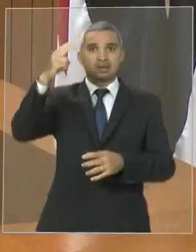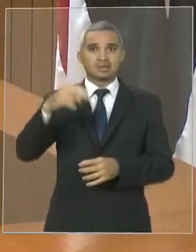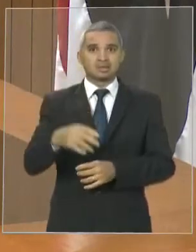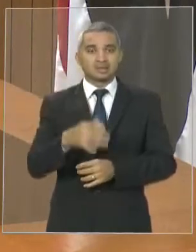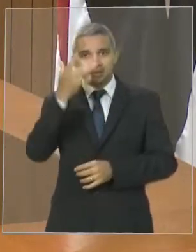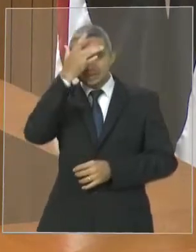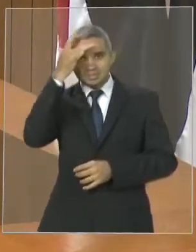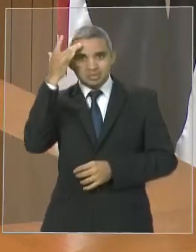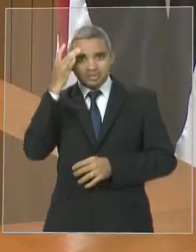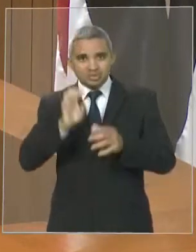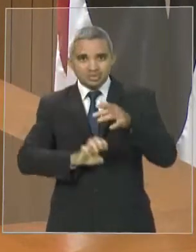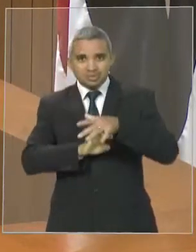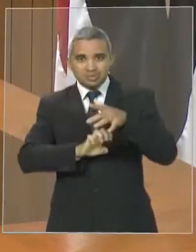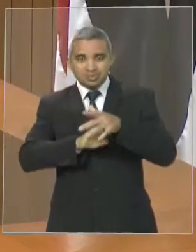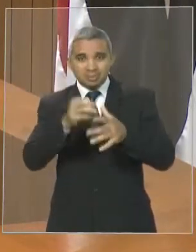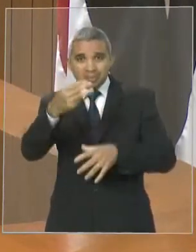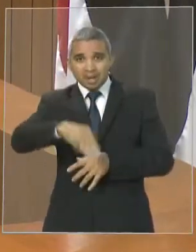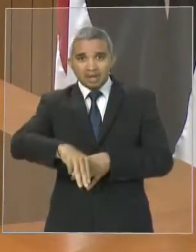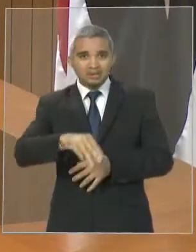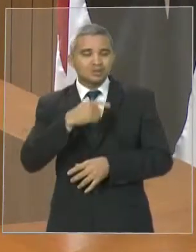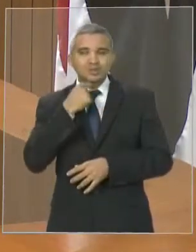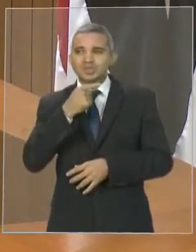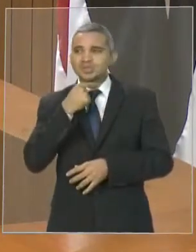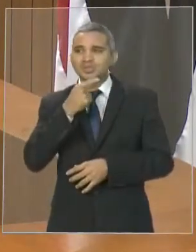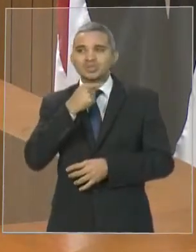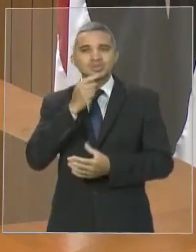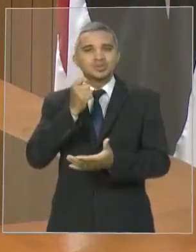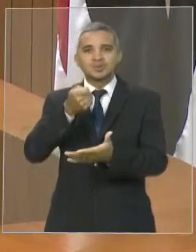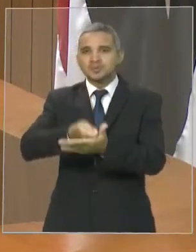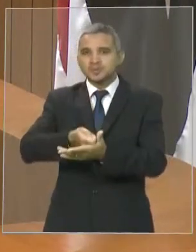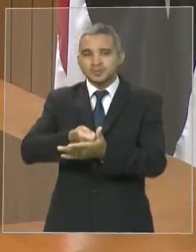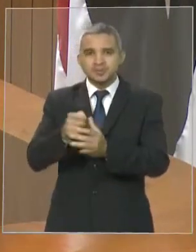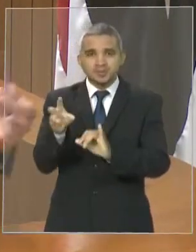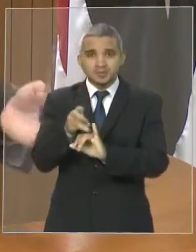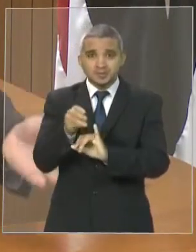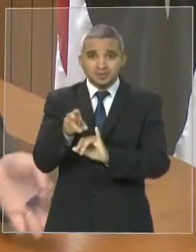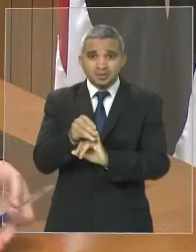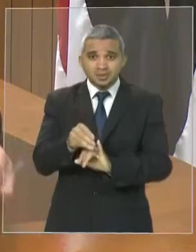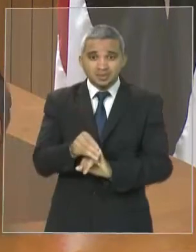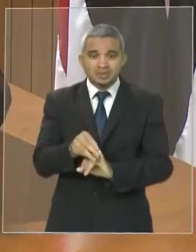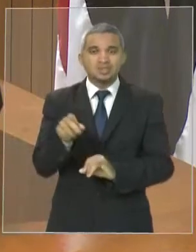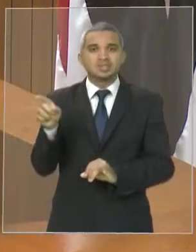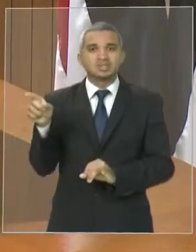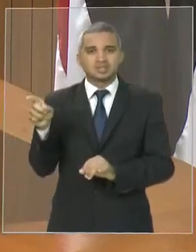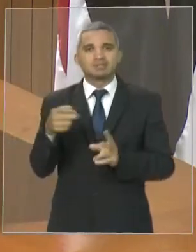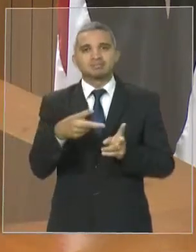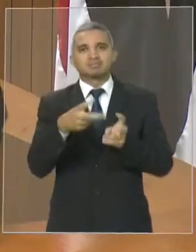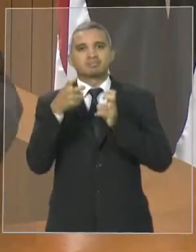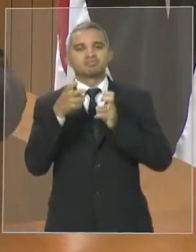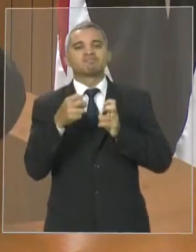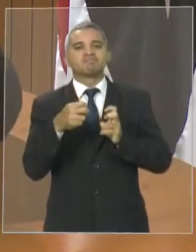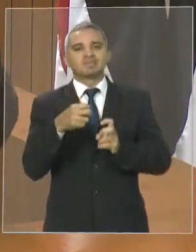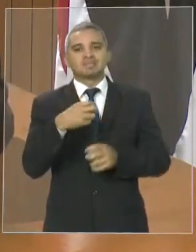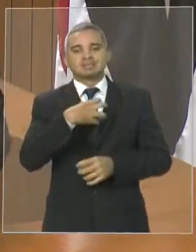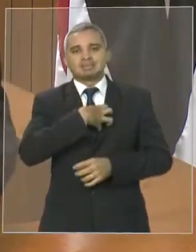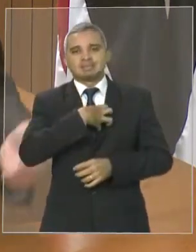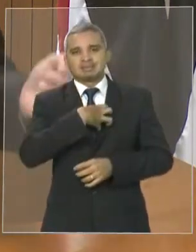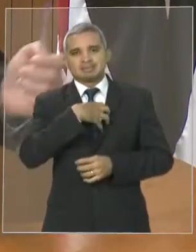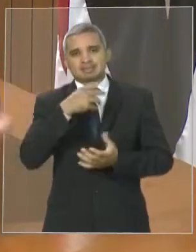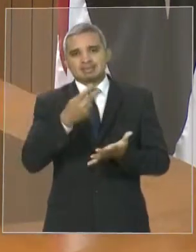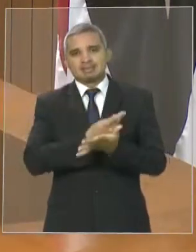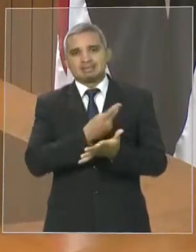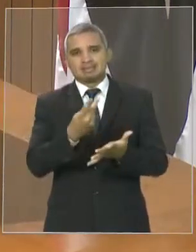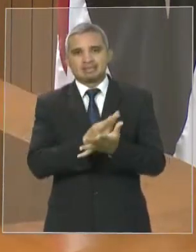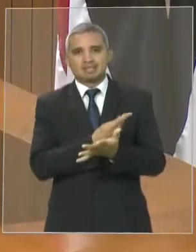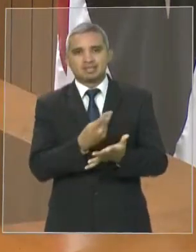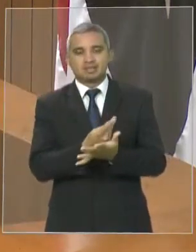de pagar o imposto na forma como ele está sendo cobrado, ele reconhece que errou. Errou quando aumentou a alíquota